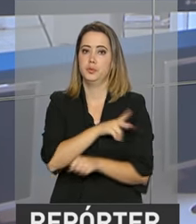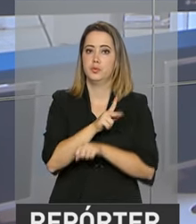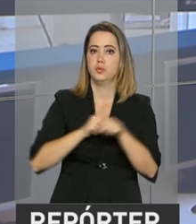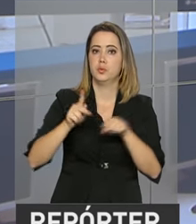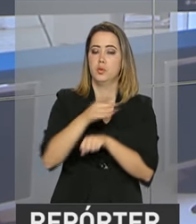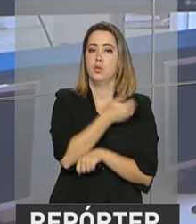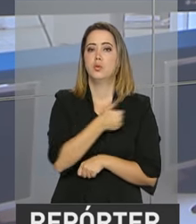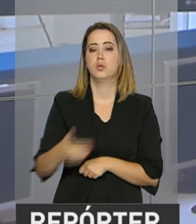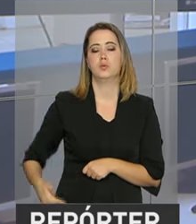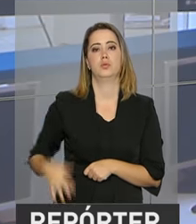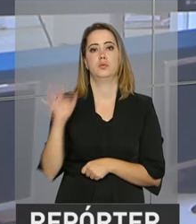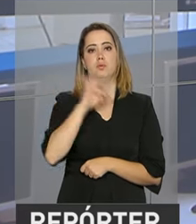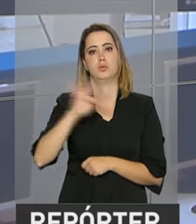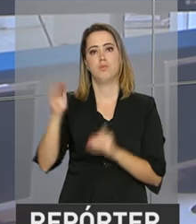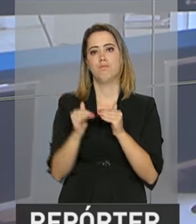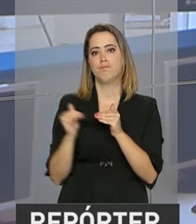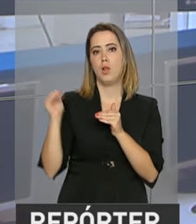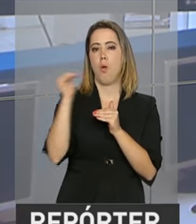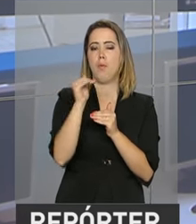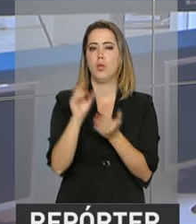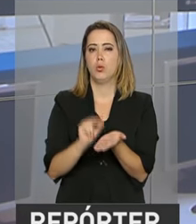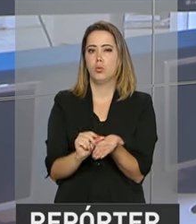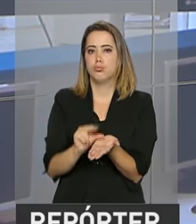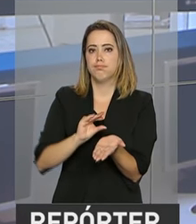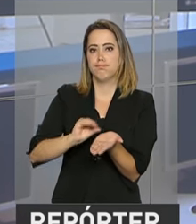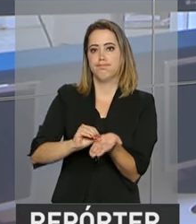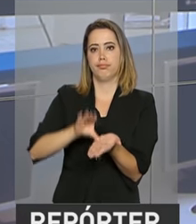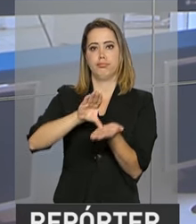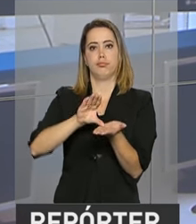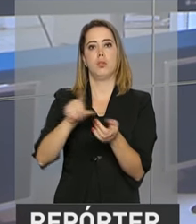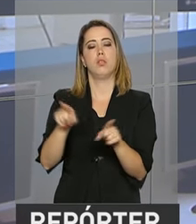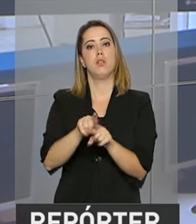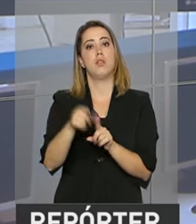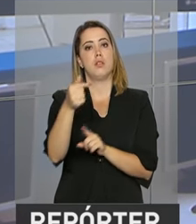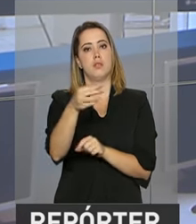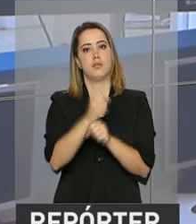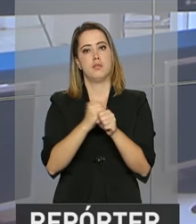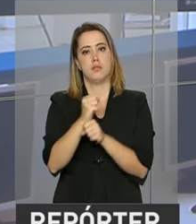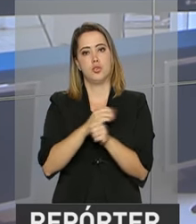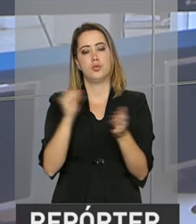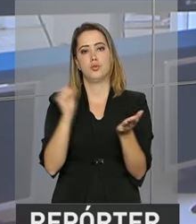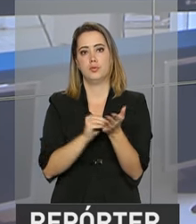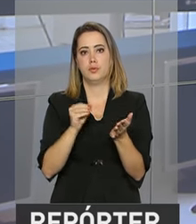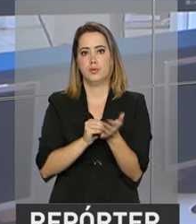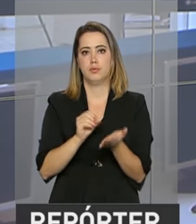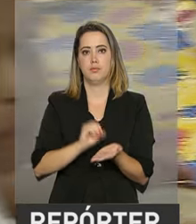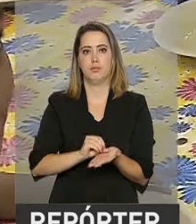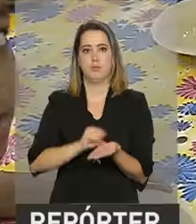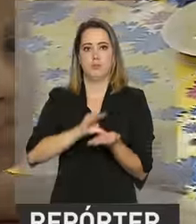federal aumentou o repasse de recursos para a merenda escolar, que há 7 anos não tinha um reajuste.